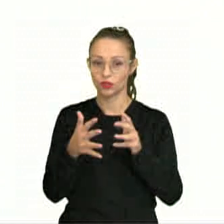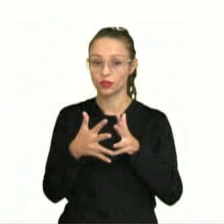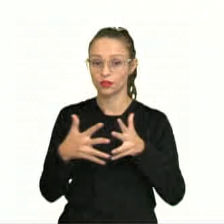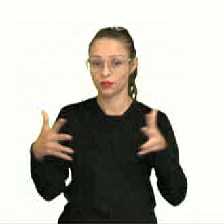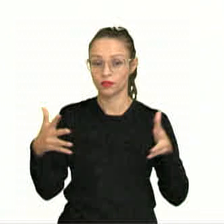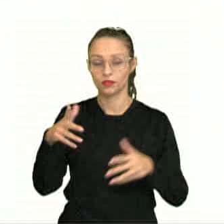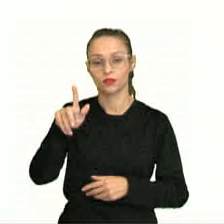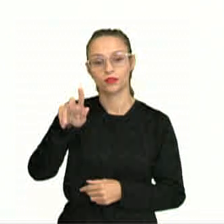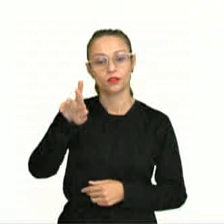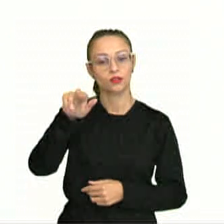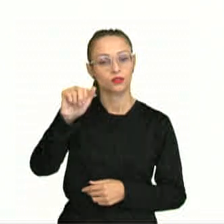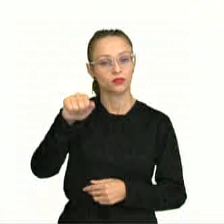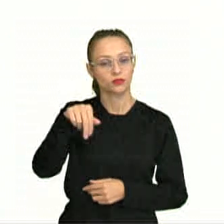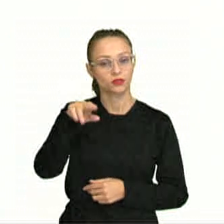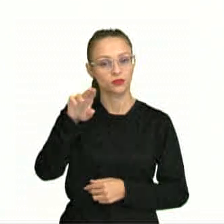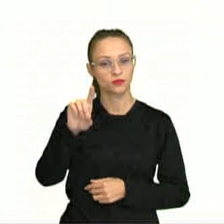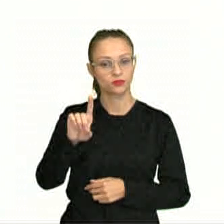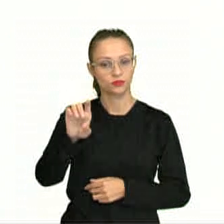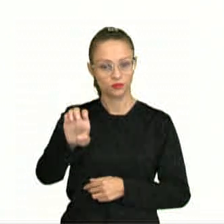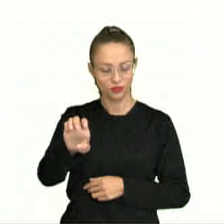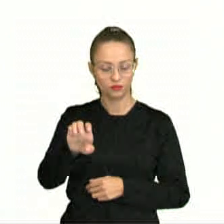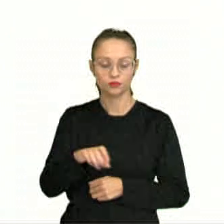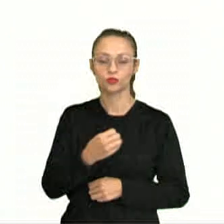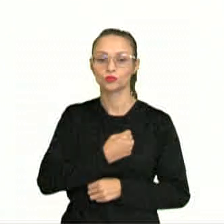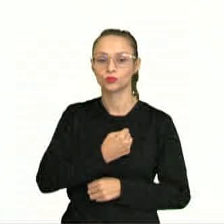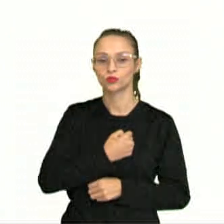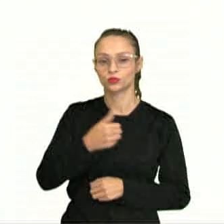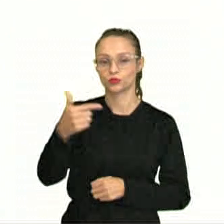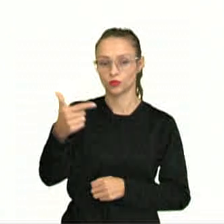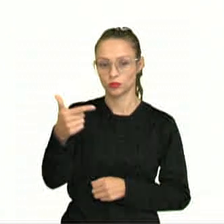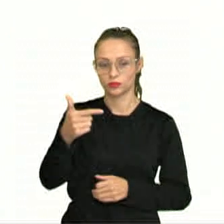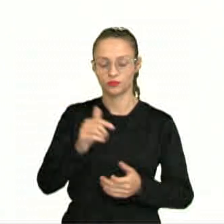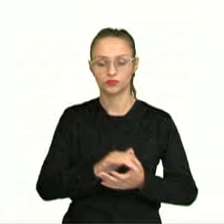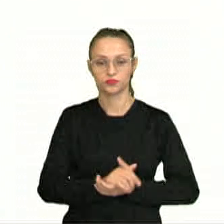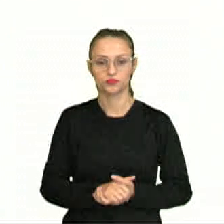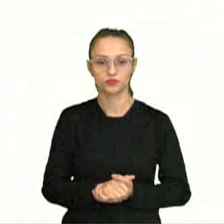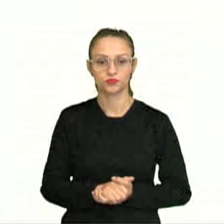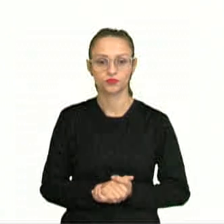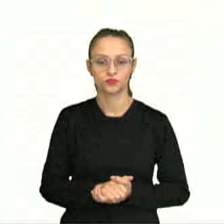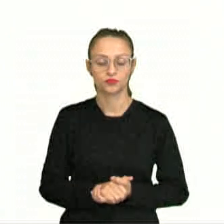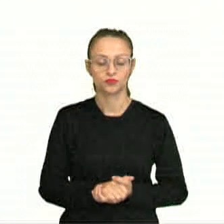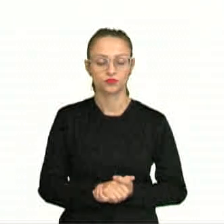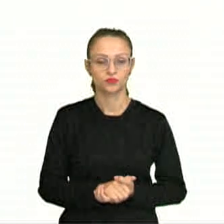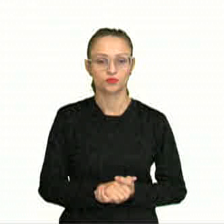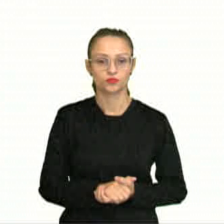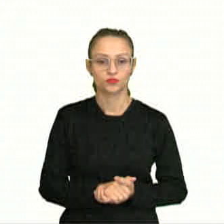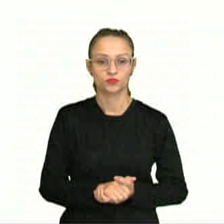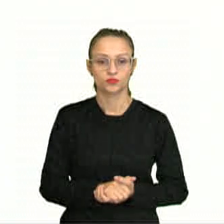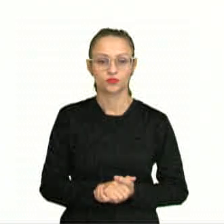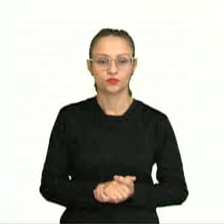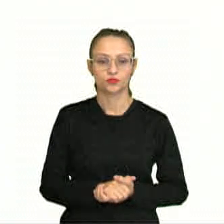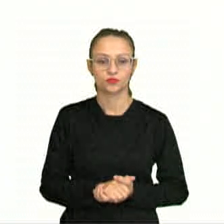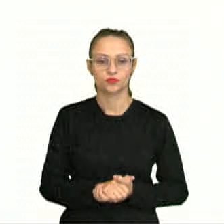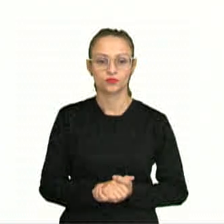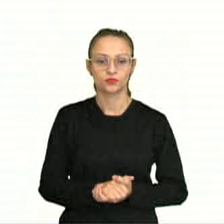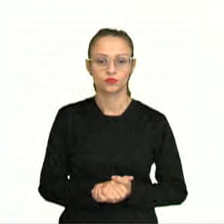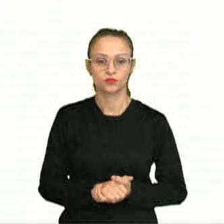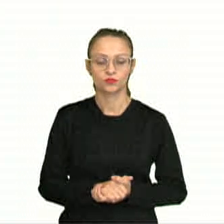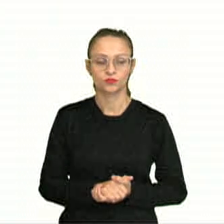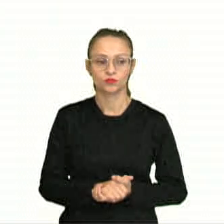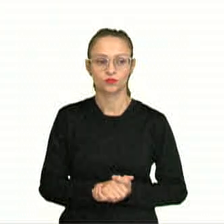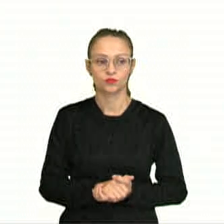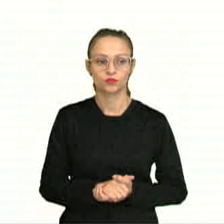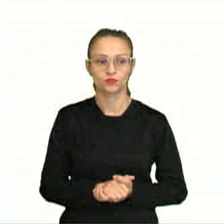grande. Agora, 2, que é de inferioridade. La habitación de mi hermano